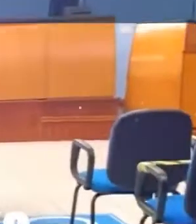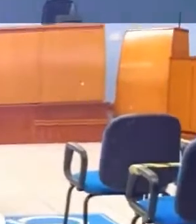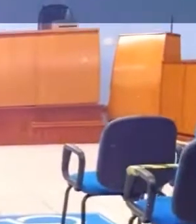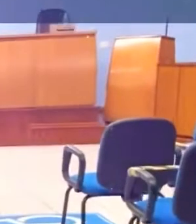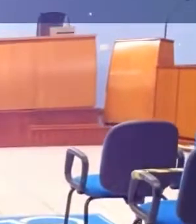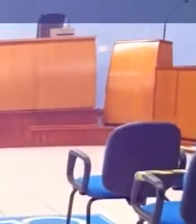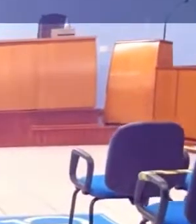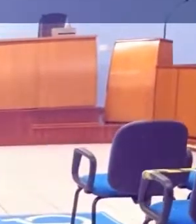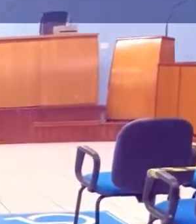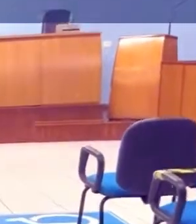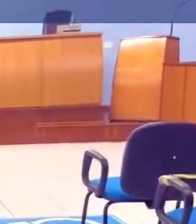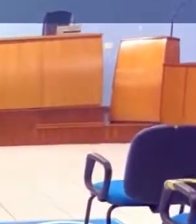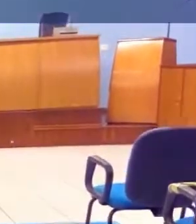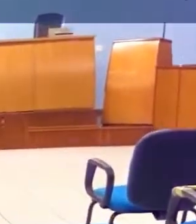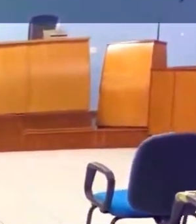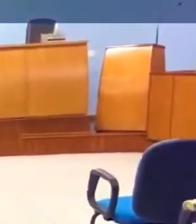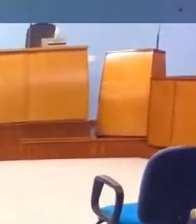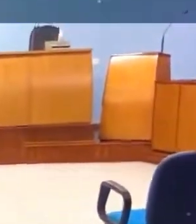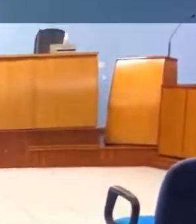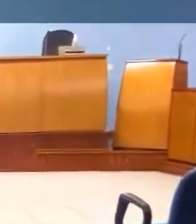E aí